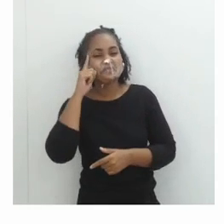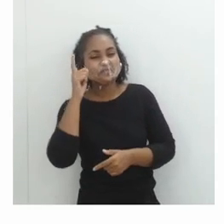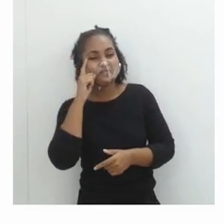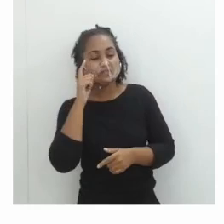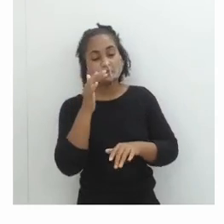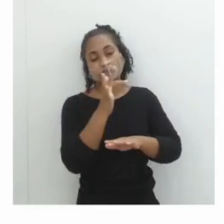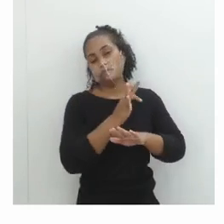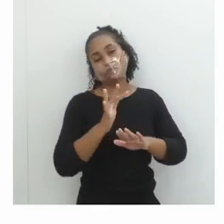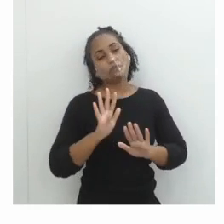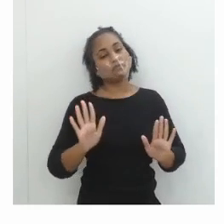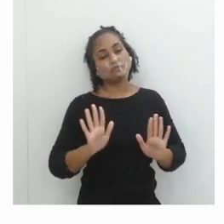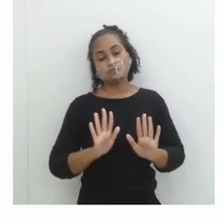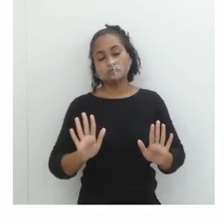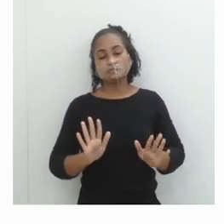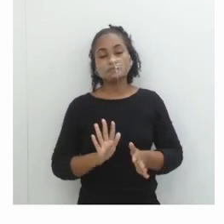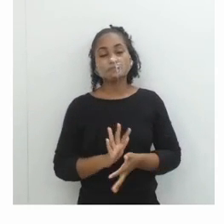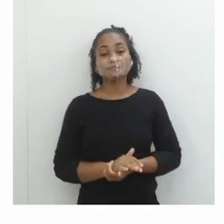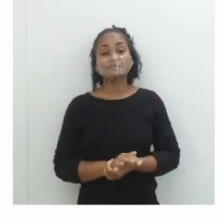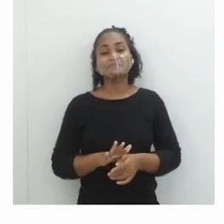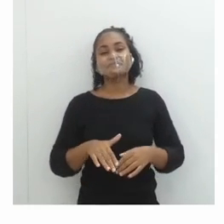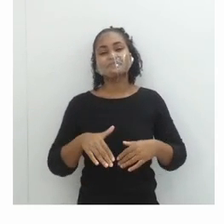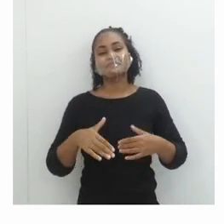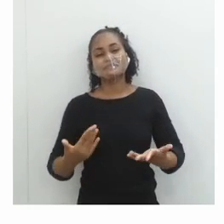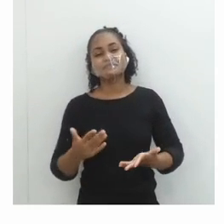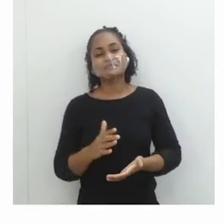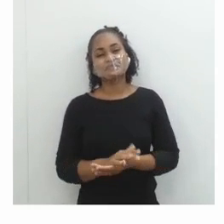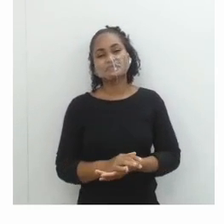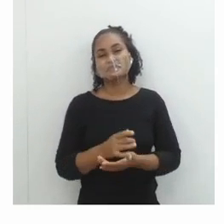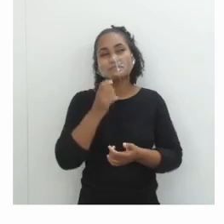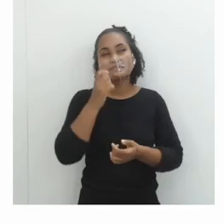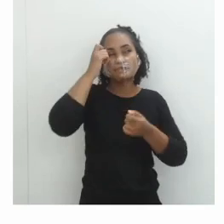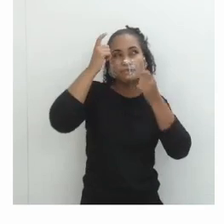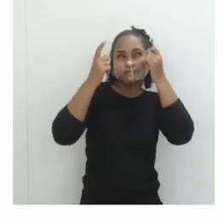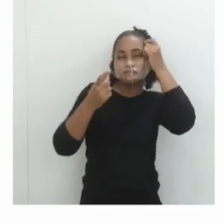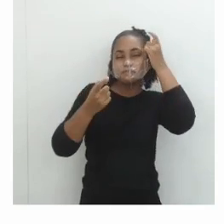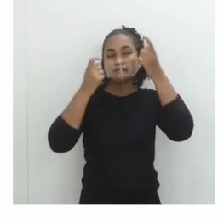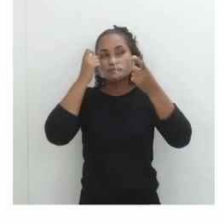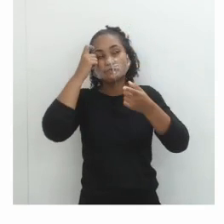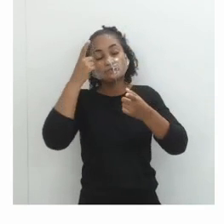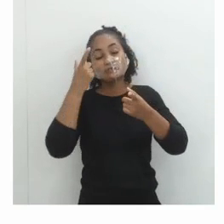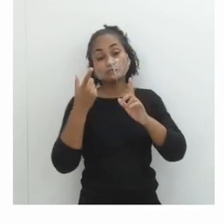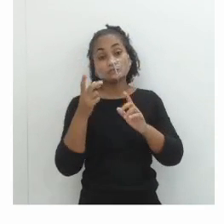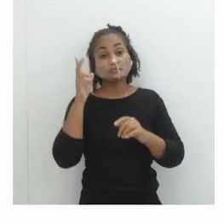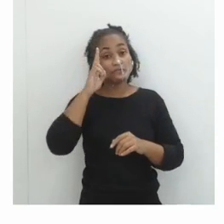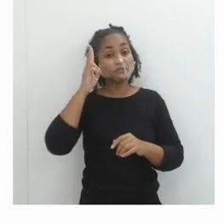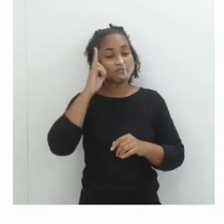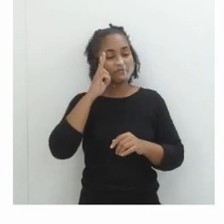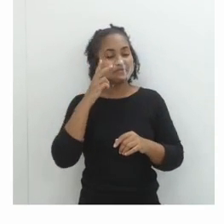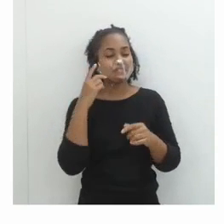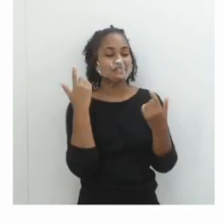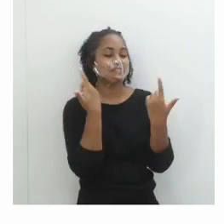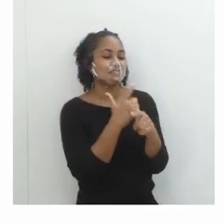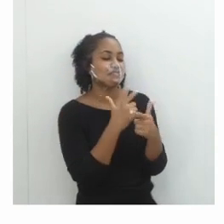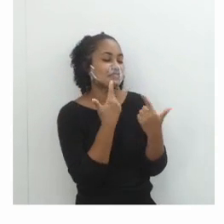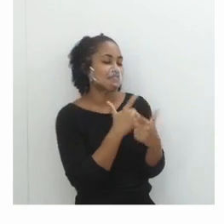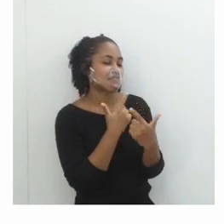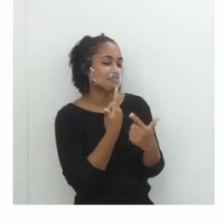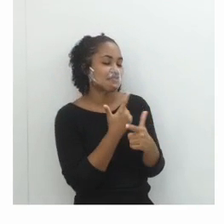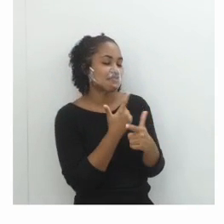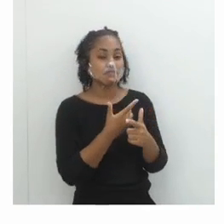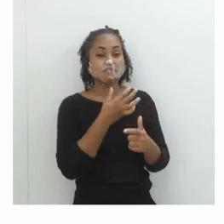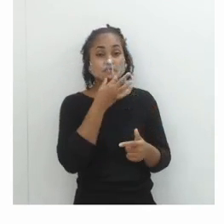ser formal, né? Então, os personagens eram inventados, as histórias faziam zombaria, defeito,